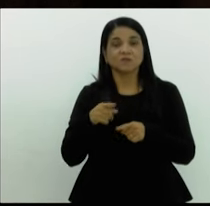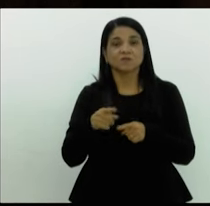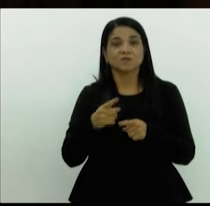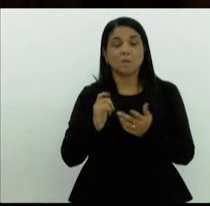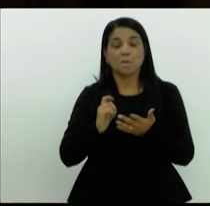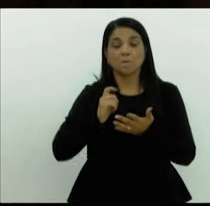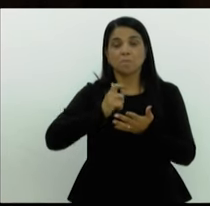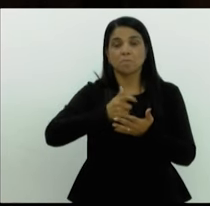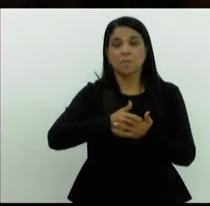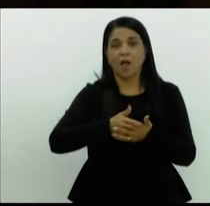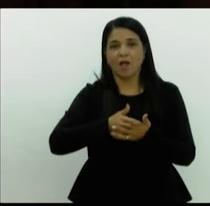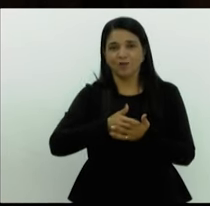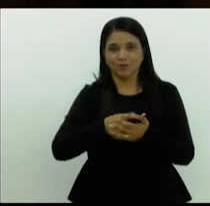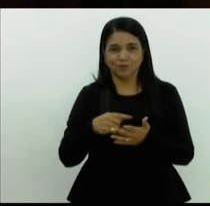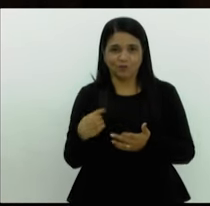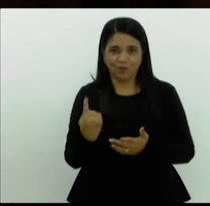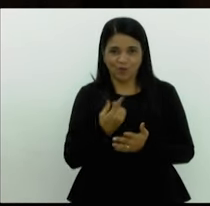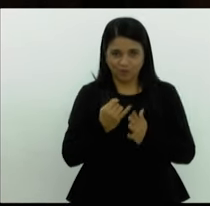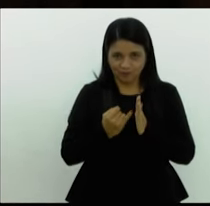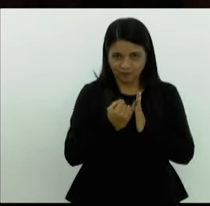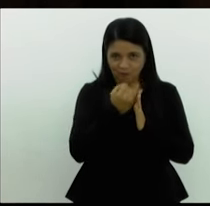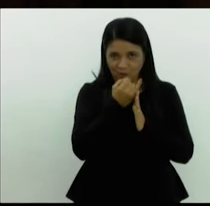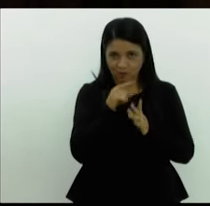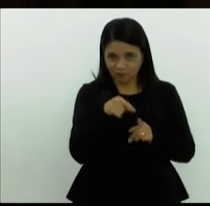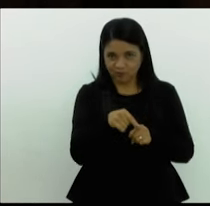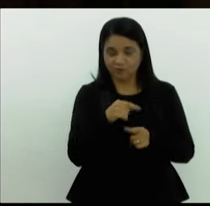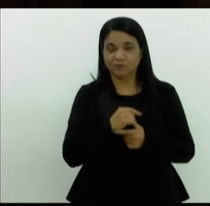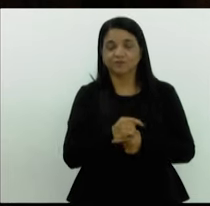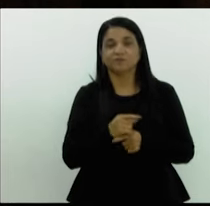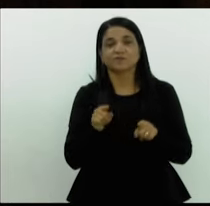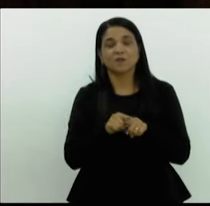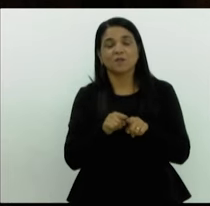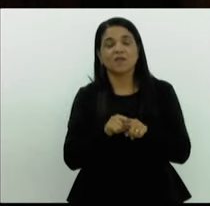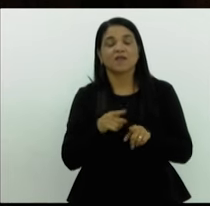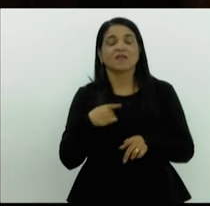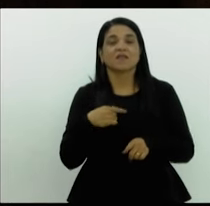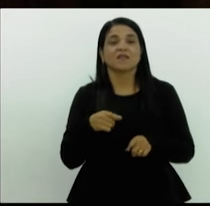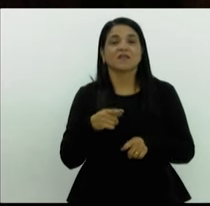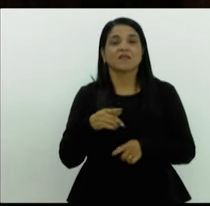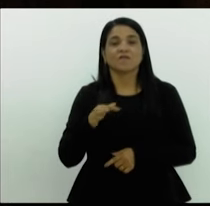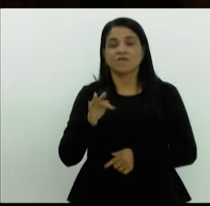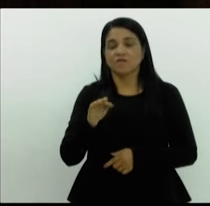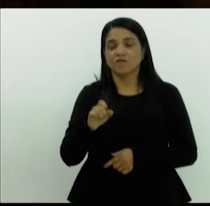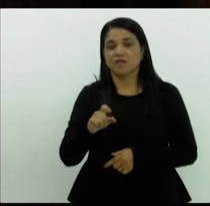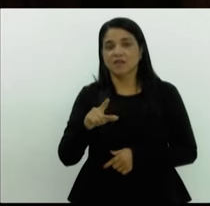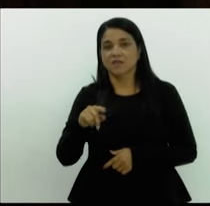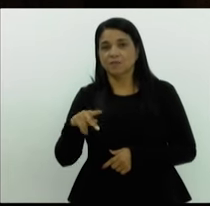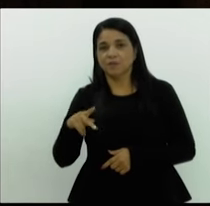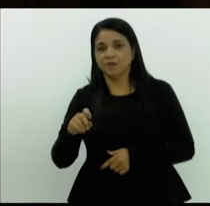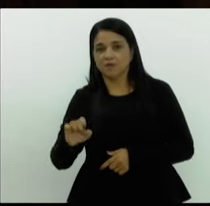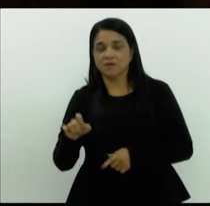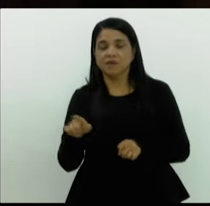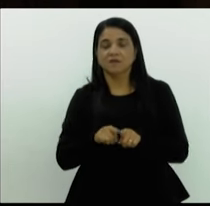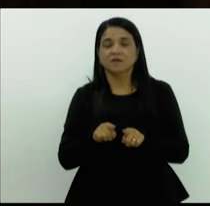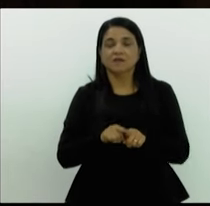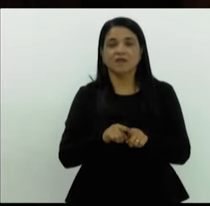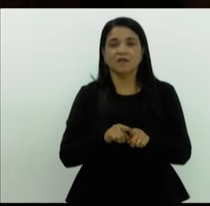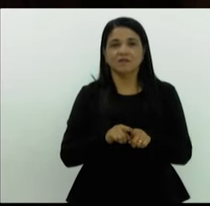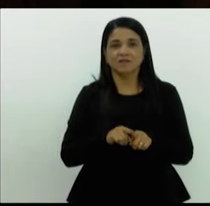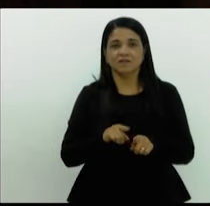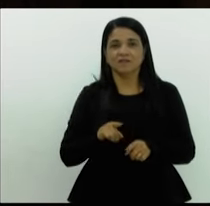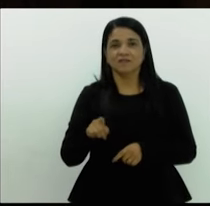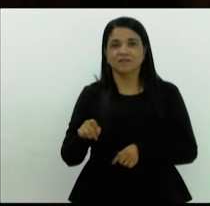Flávio Valle, menino do prefeito Eduardo Paes, e o senhor Felipe Gomes Quintas. Viagenzinha